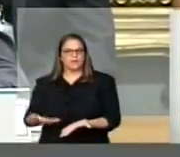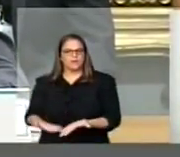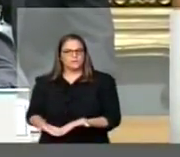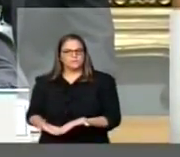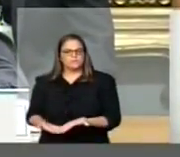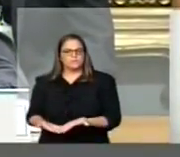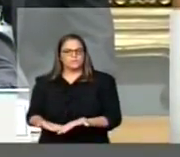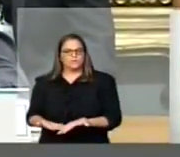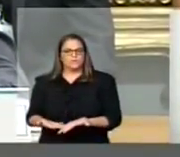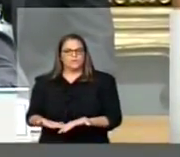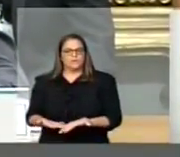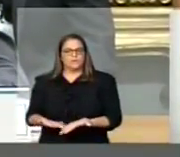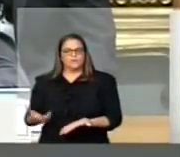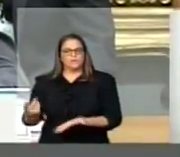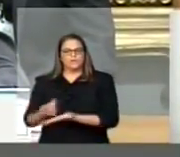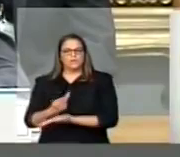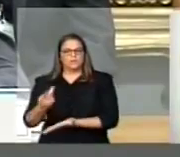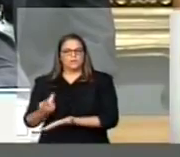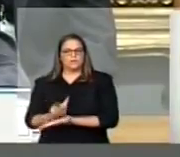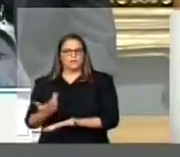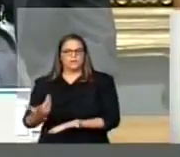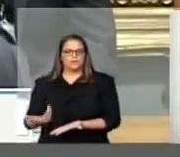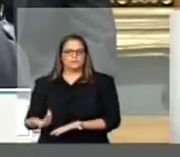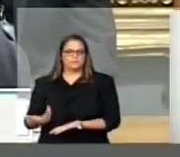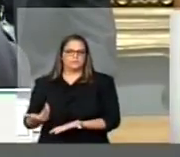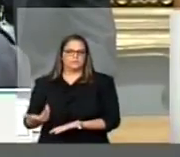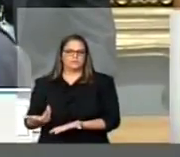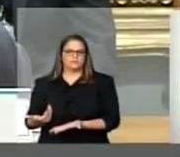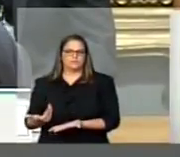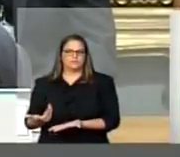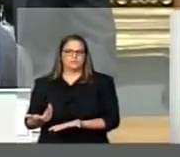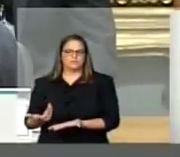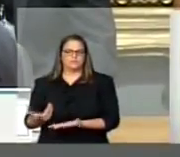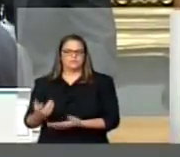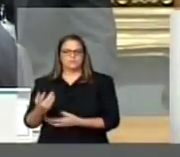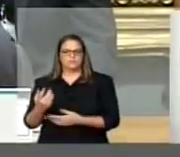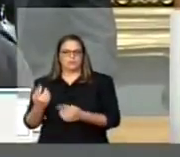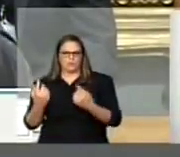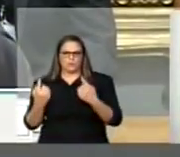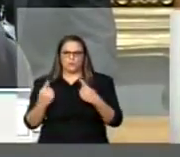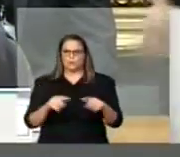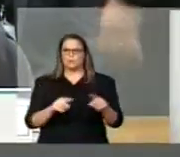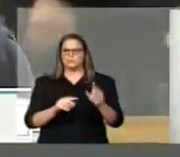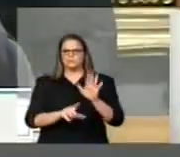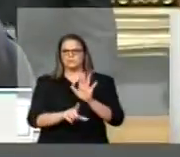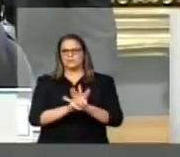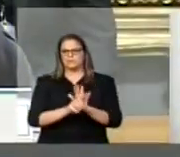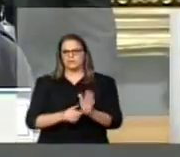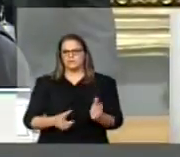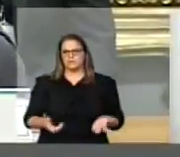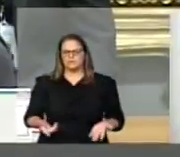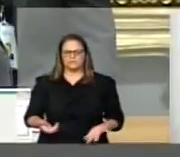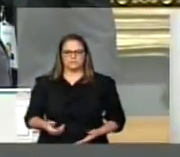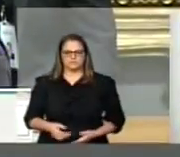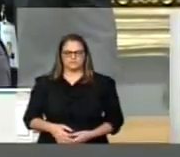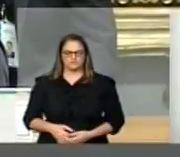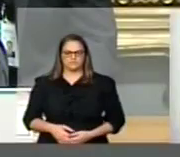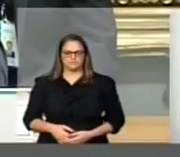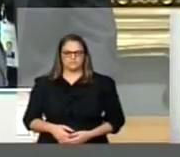e a instituição financeira por ele controlada, em frontal desrespeito à Lei de Responsabilidade Fiscal.